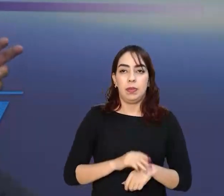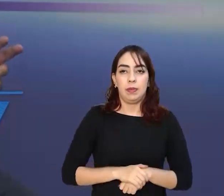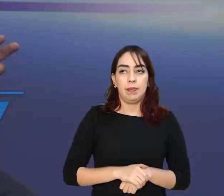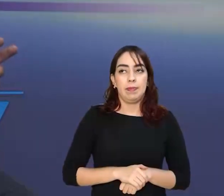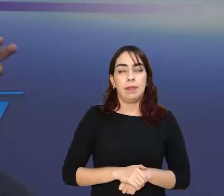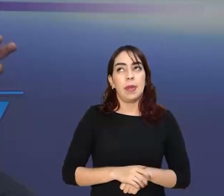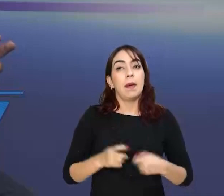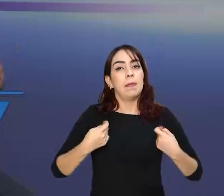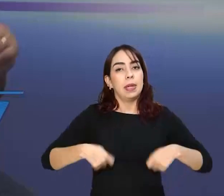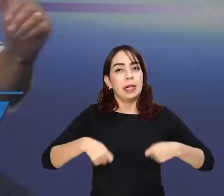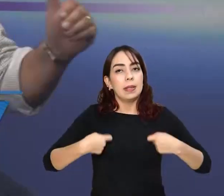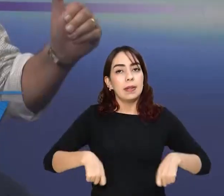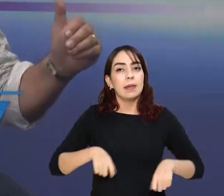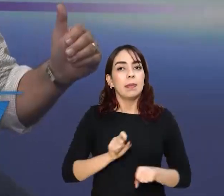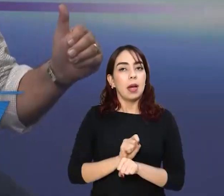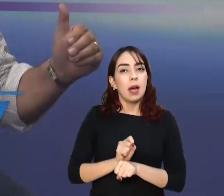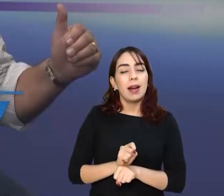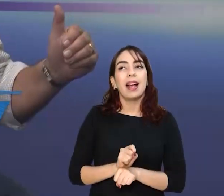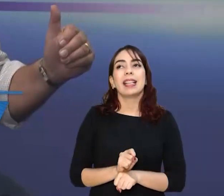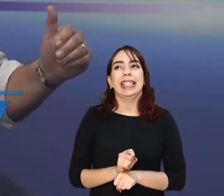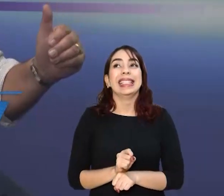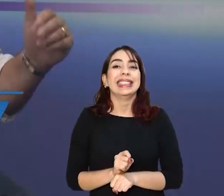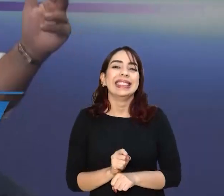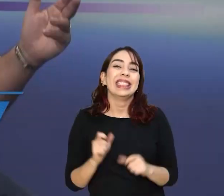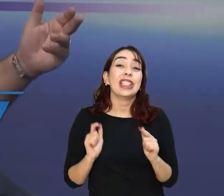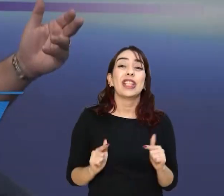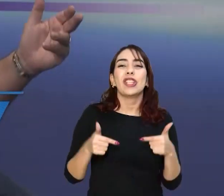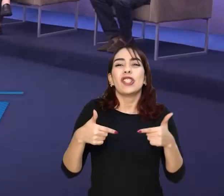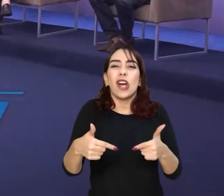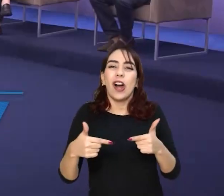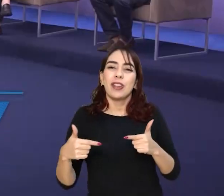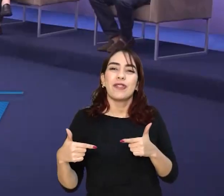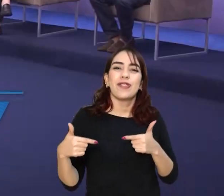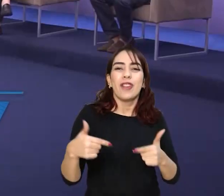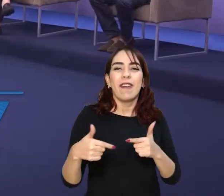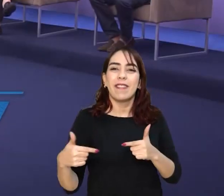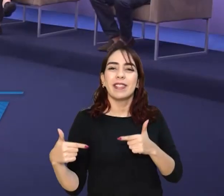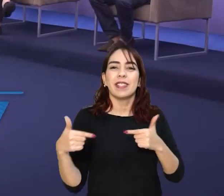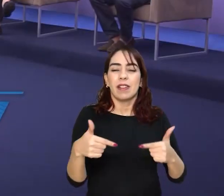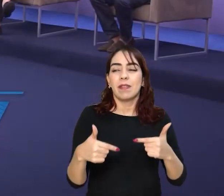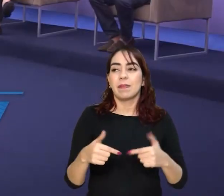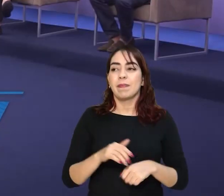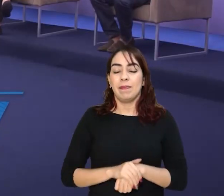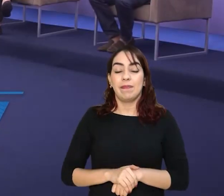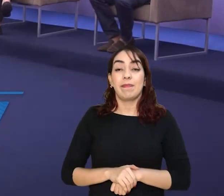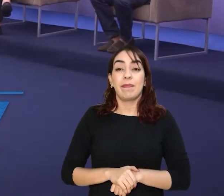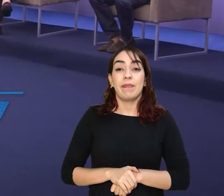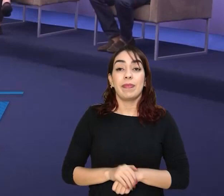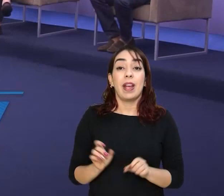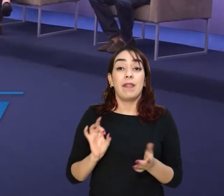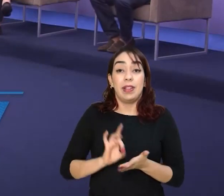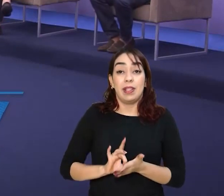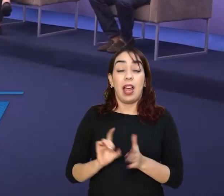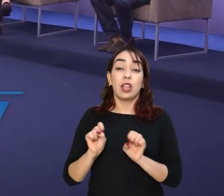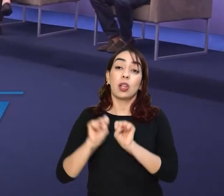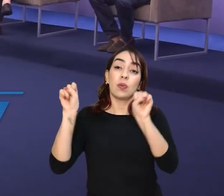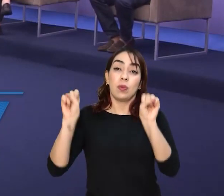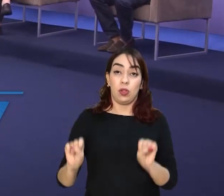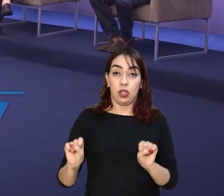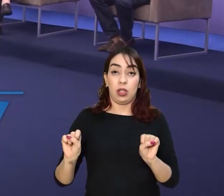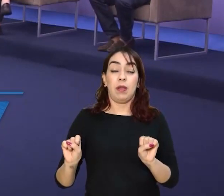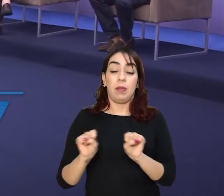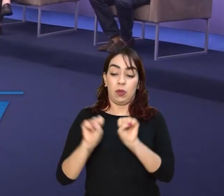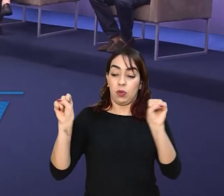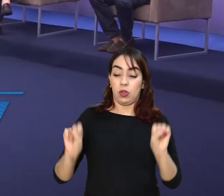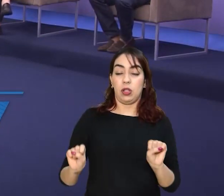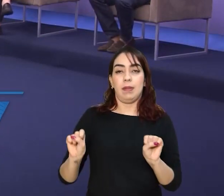só na sorte, né? Porque uma hora a sorte acaba e aí, meu filho. O sistema defensivo do Ceará não está organizado. É contratar quando for a janela,